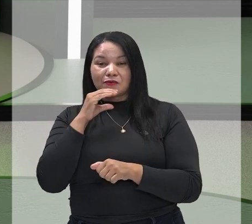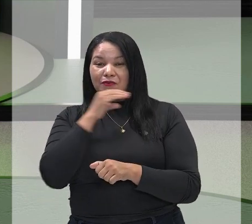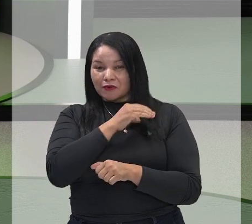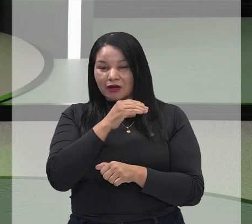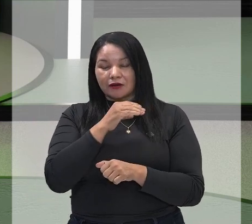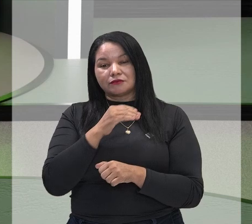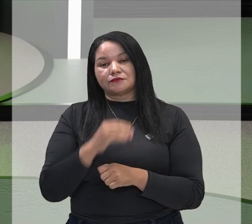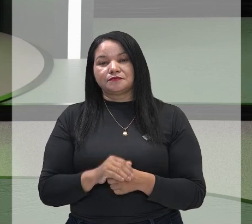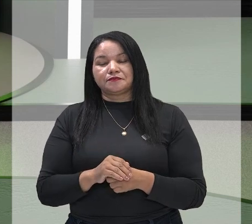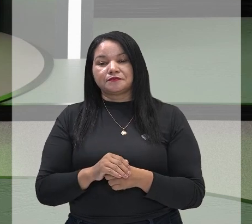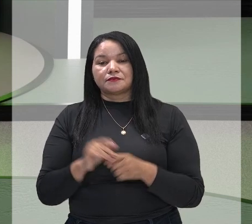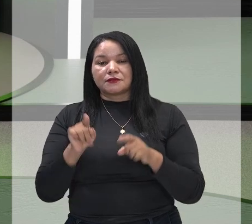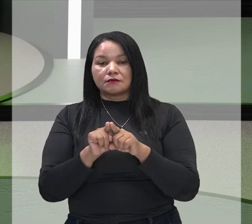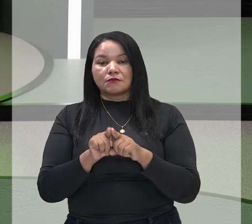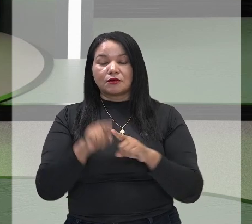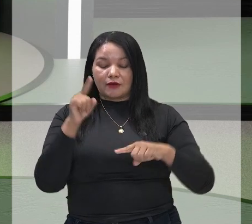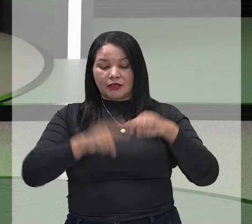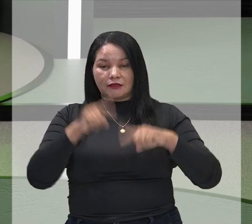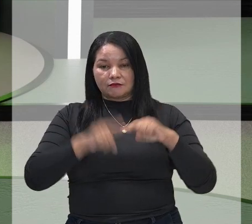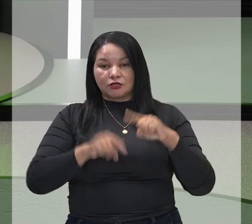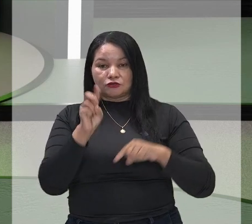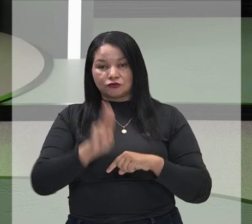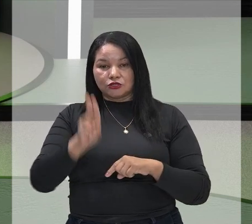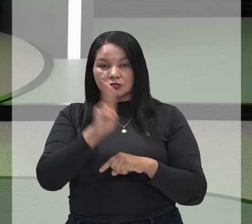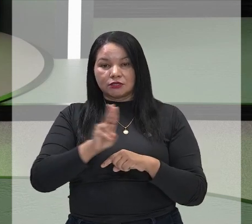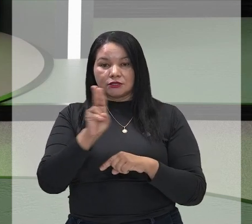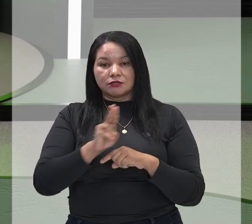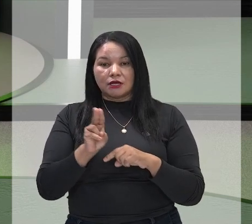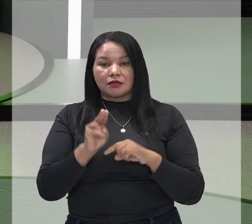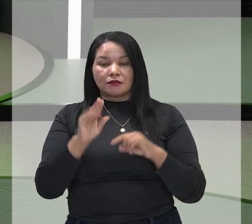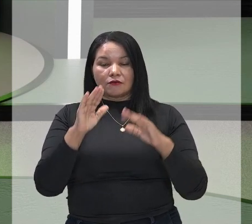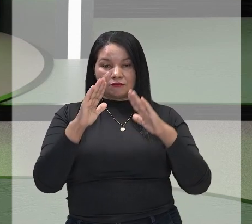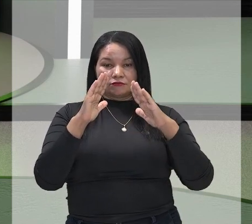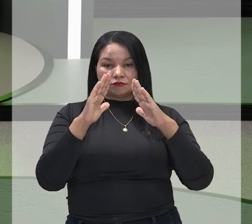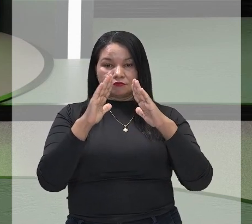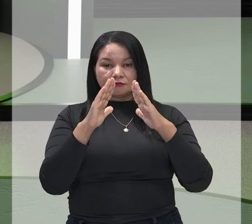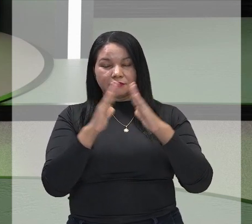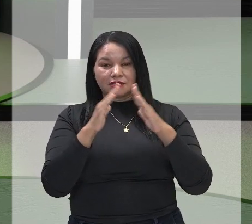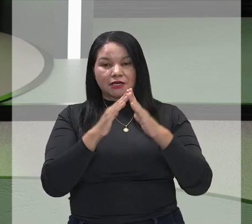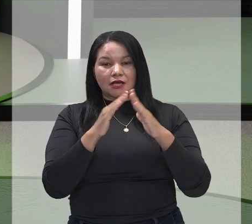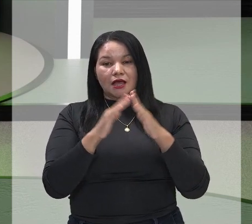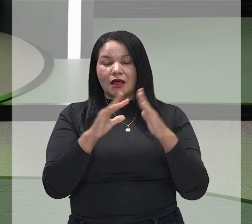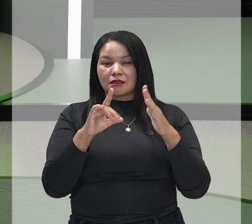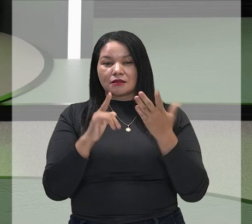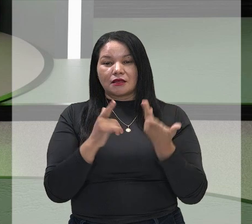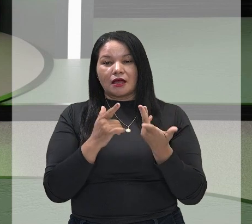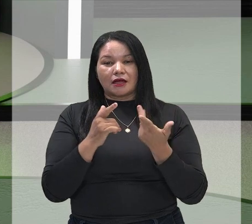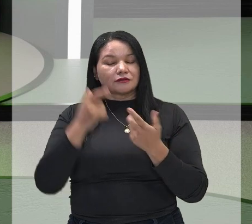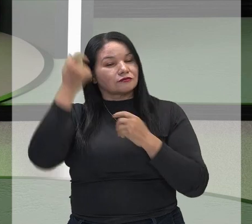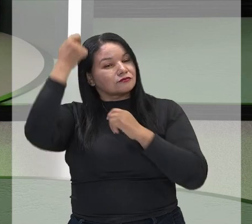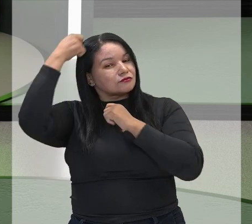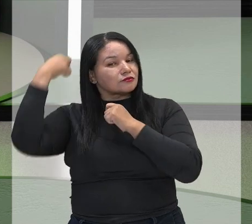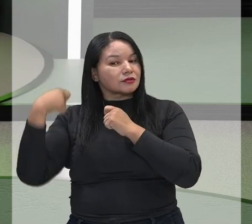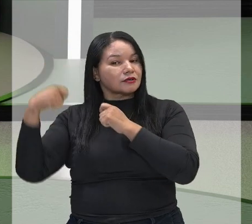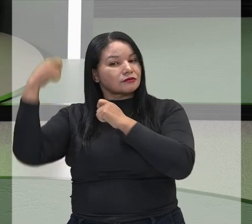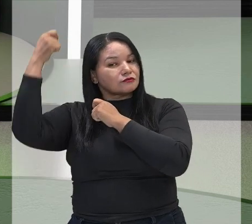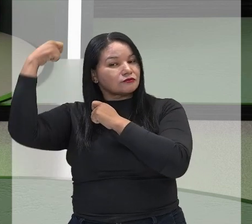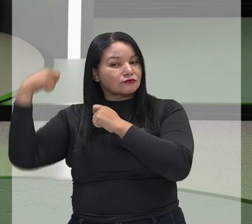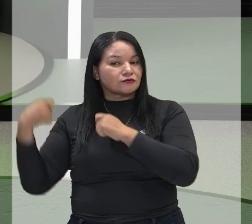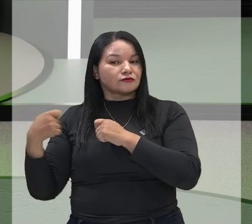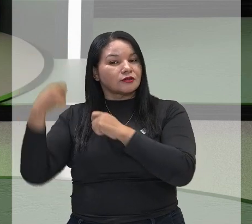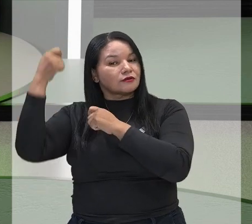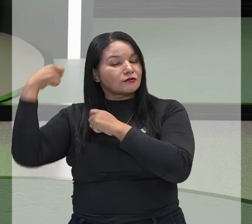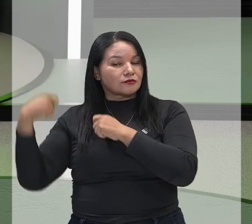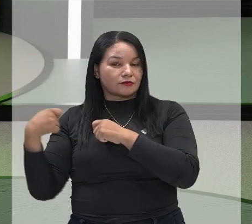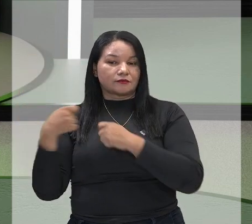que é utilizado bastante nos salões de beleza ou em casa, às vezes, pelas mulheres, que são os secadores de cabelo. Eles têm